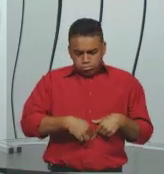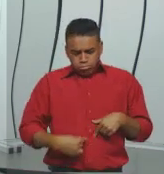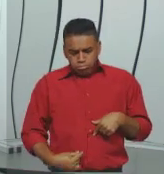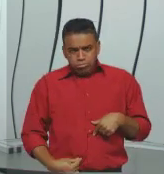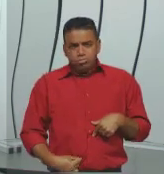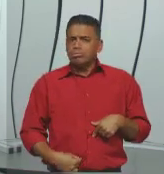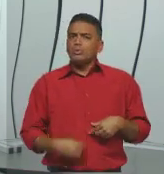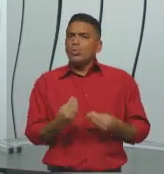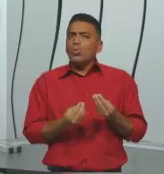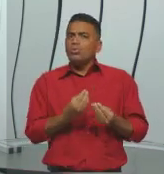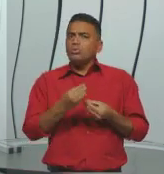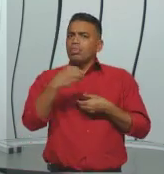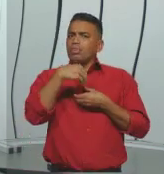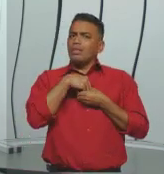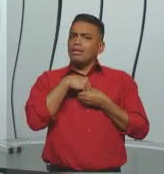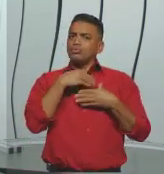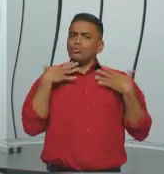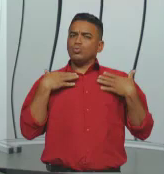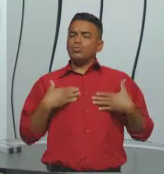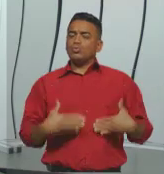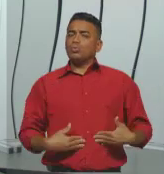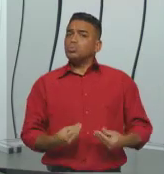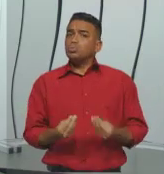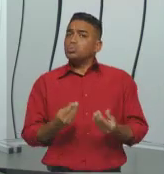as funções.